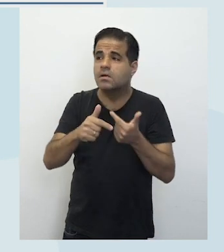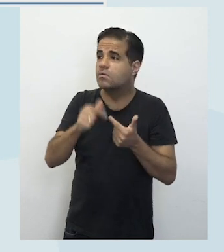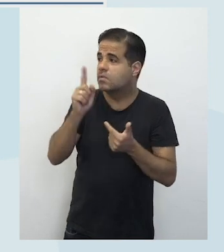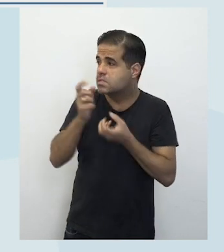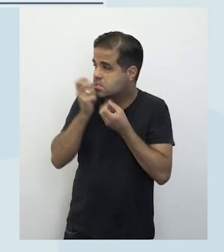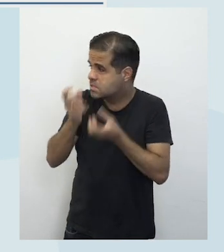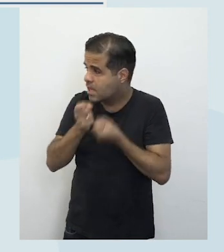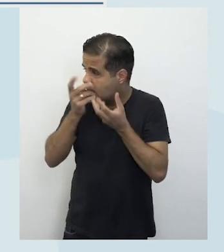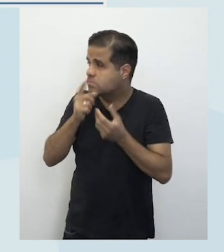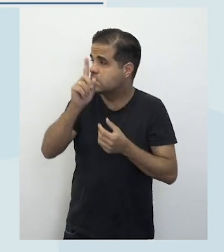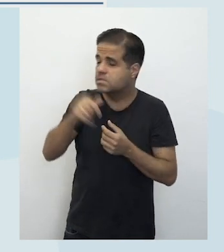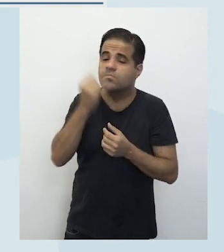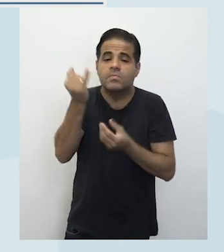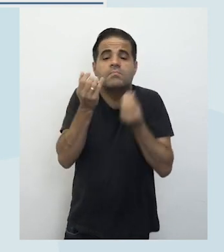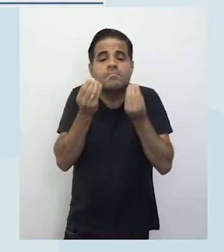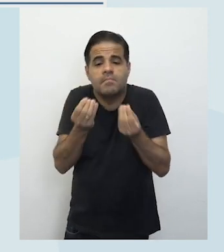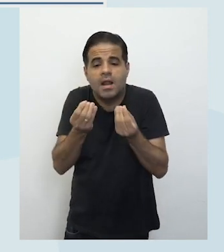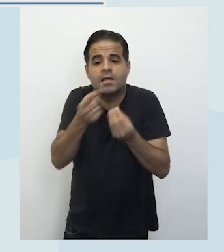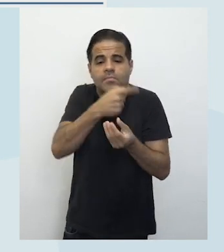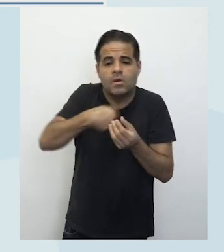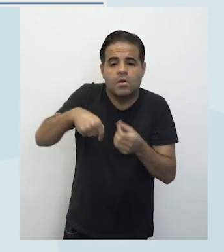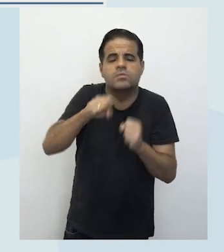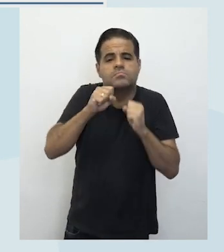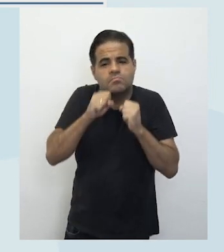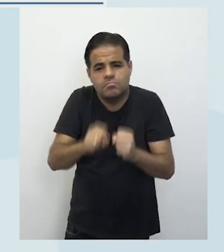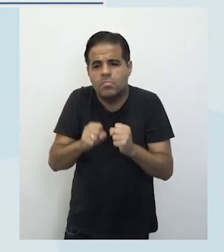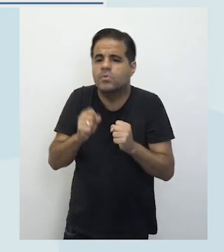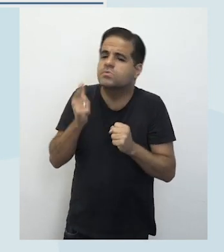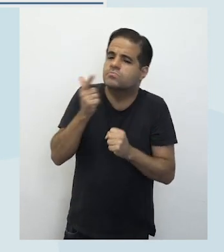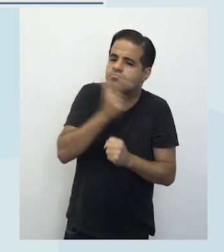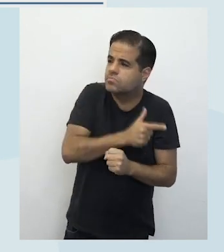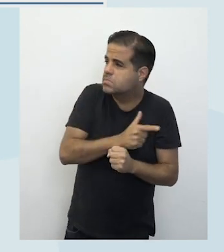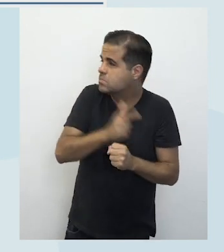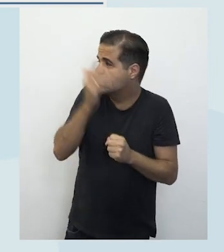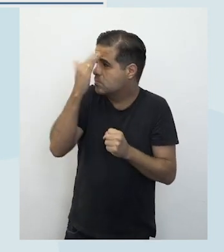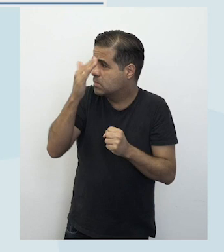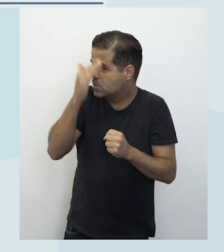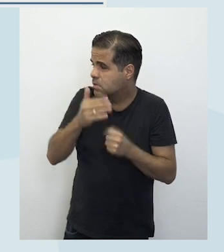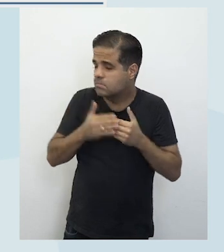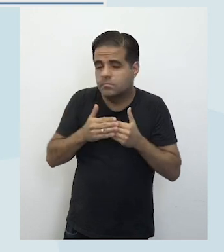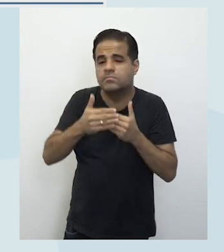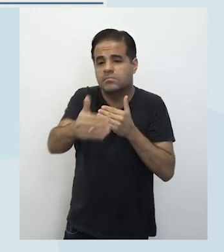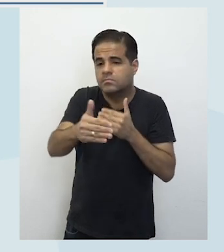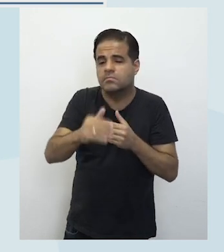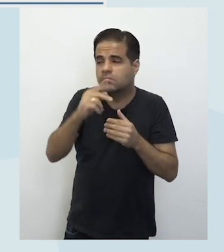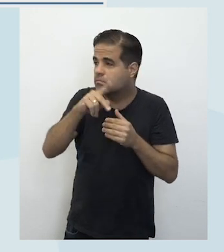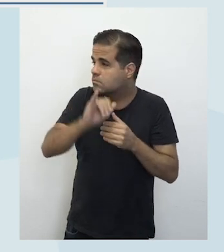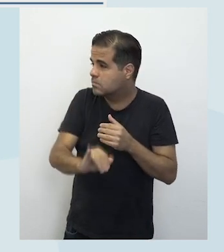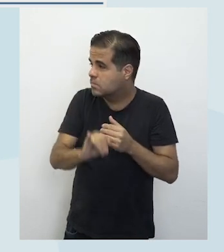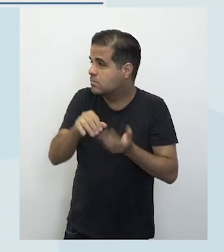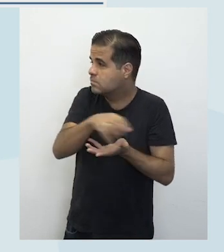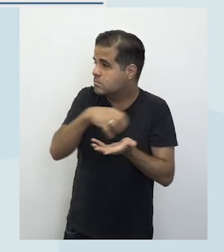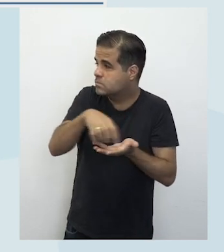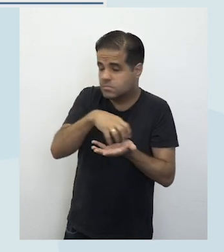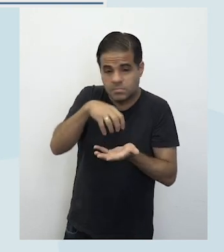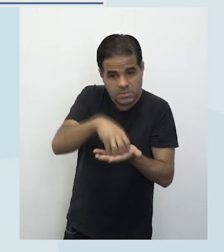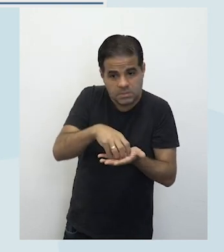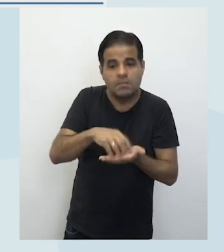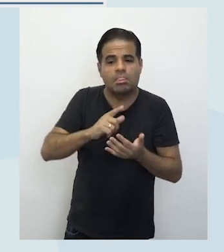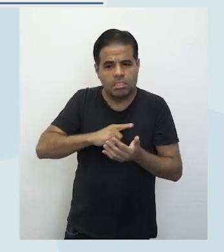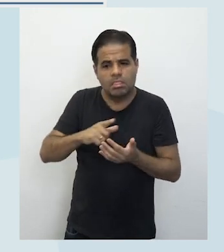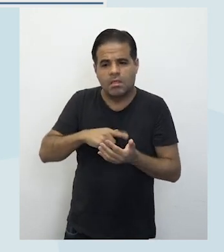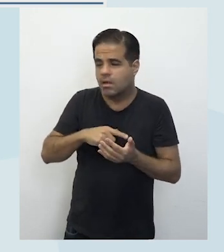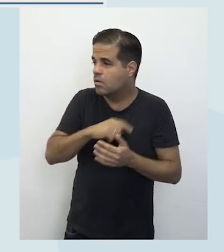dados, eles são importantes para que a gente consiga entender. Porém, está escrito aí, PIB por setor. E deve ter algum